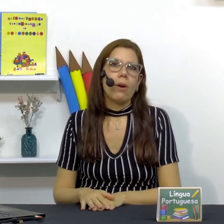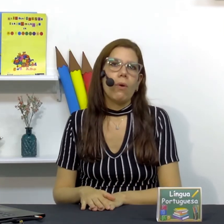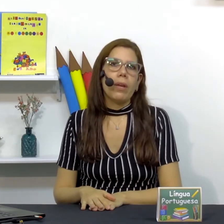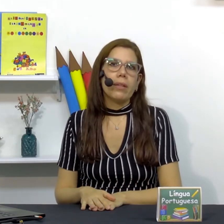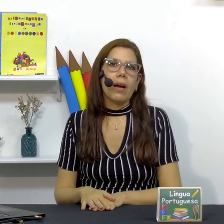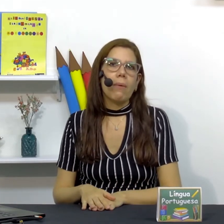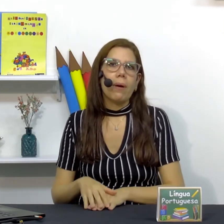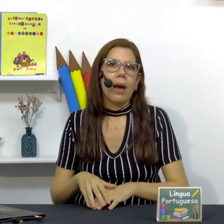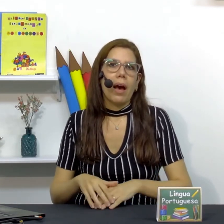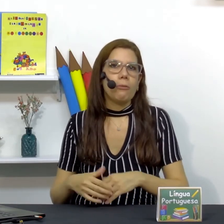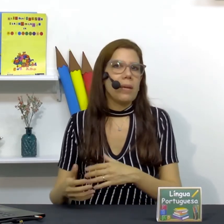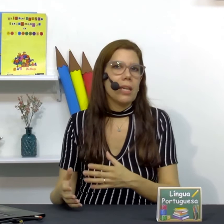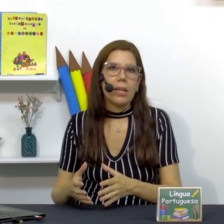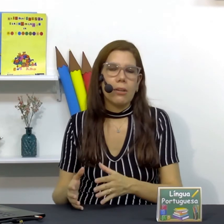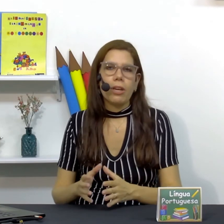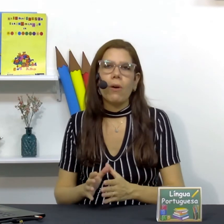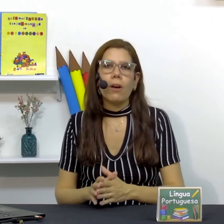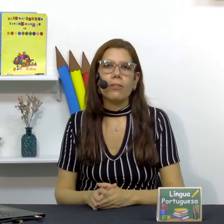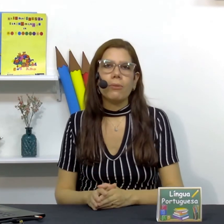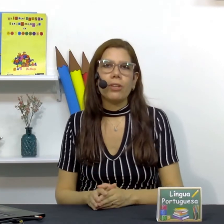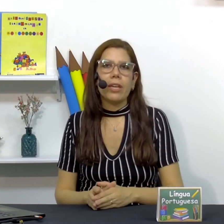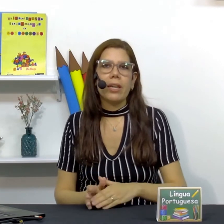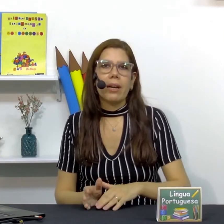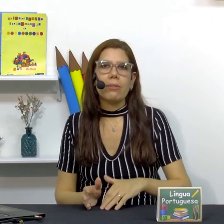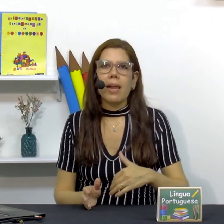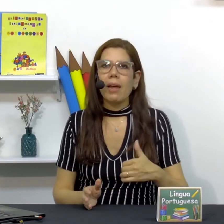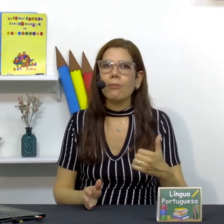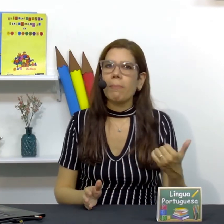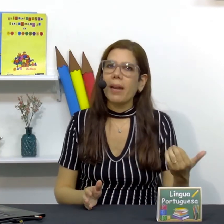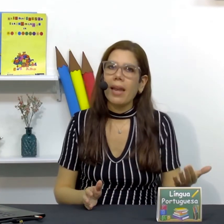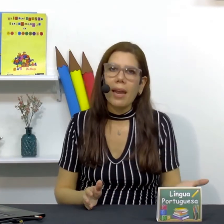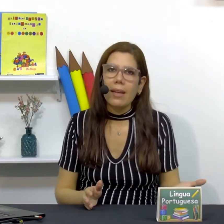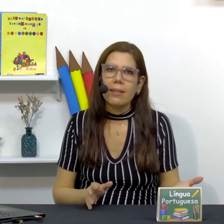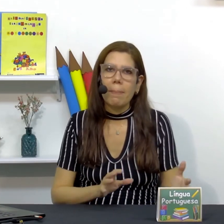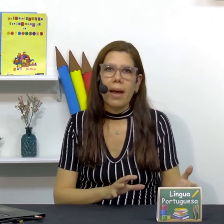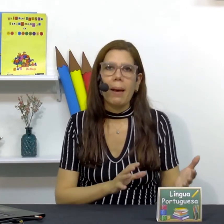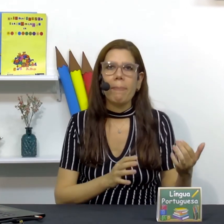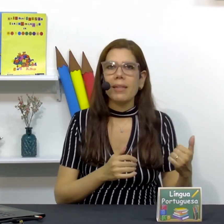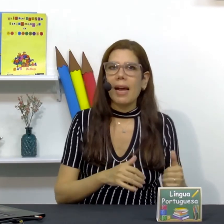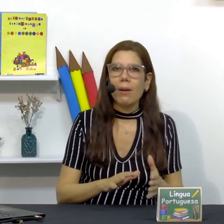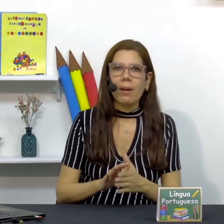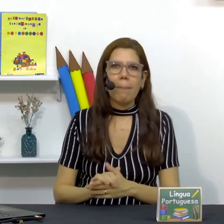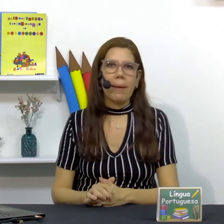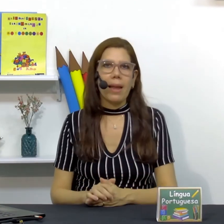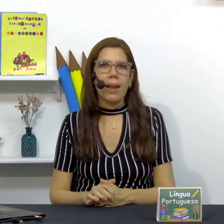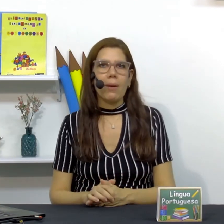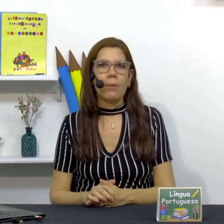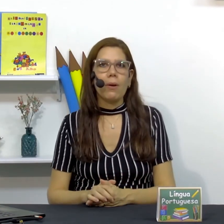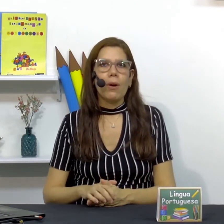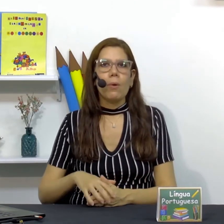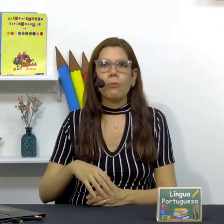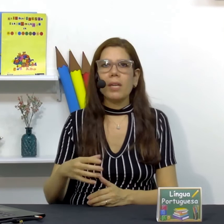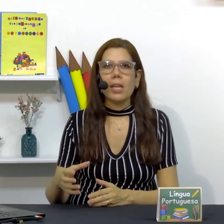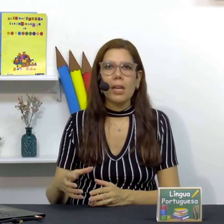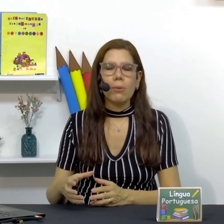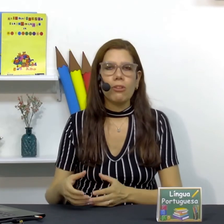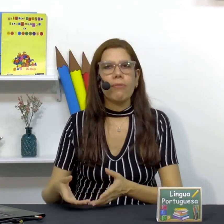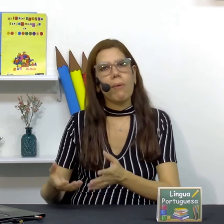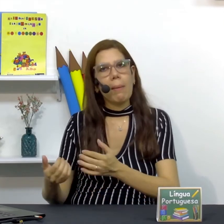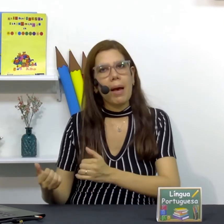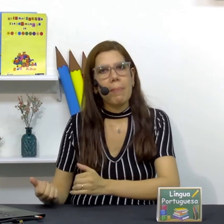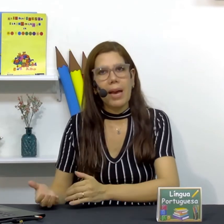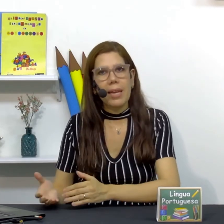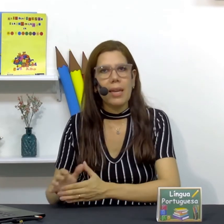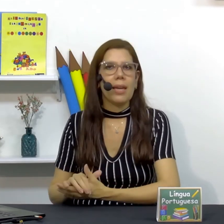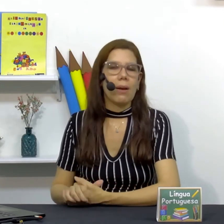dentista. Ou então, as meninas que gostam de ir ao salão de beleza para pintar o cabelo. Os meninos